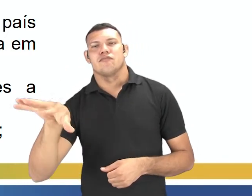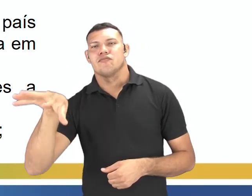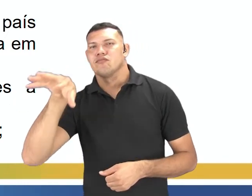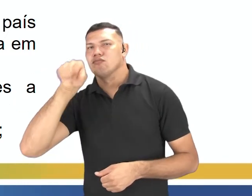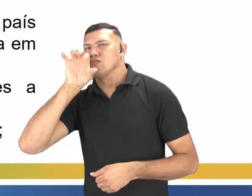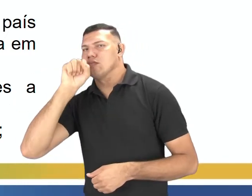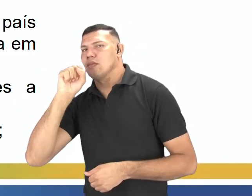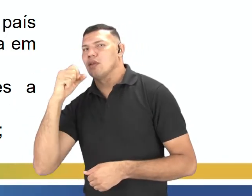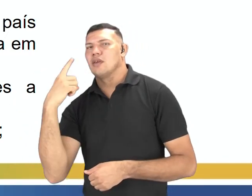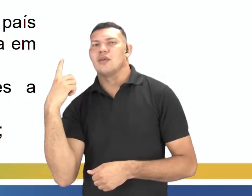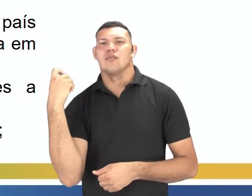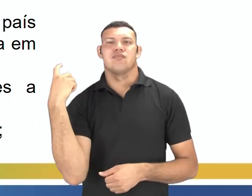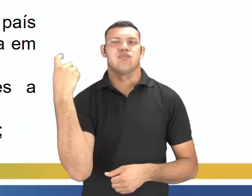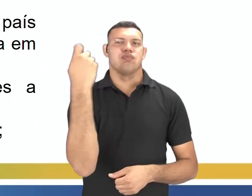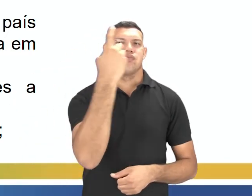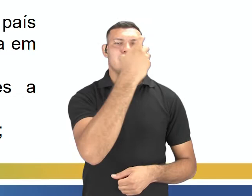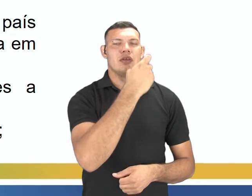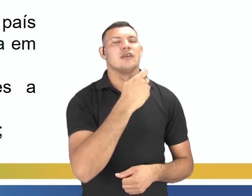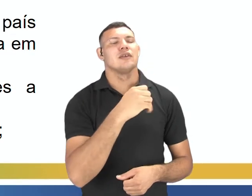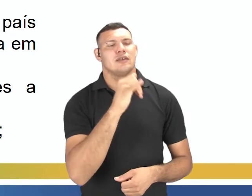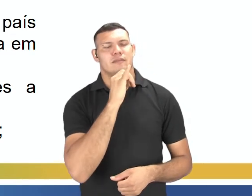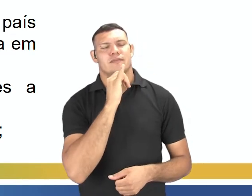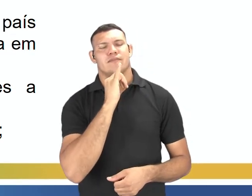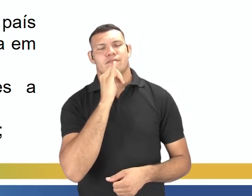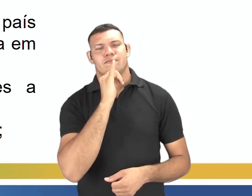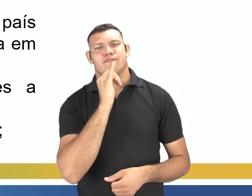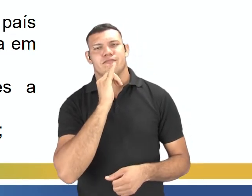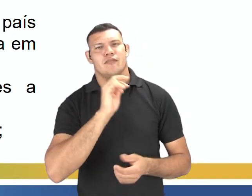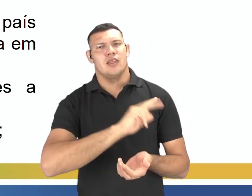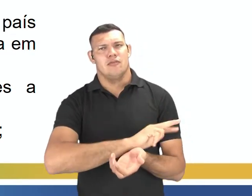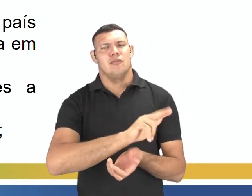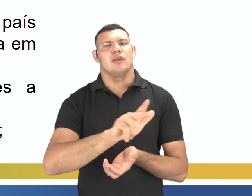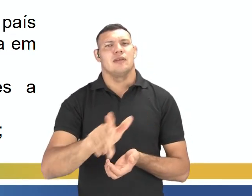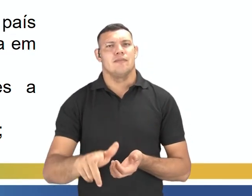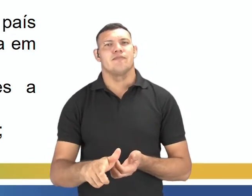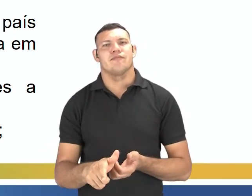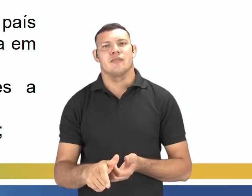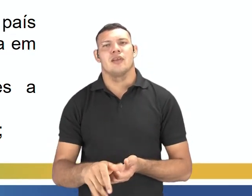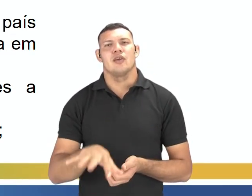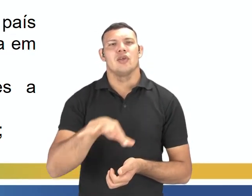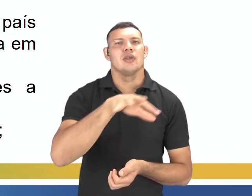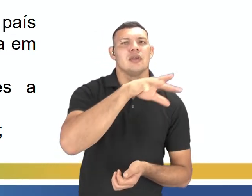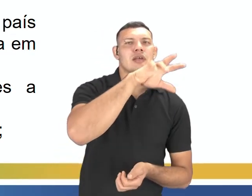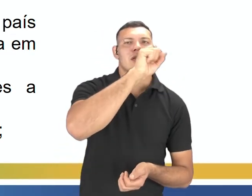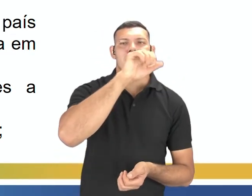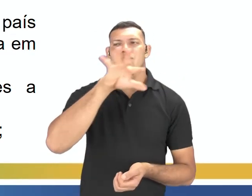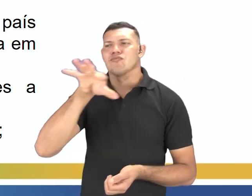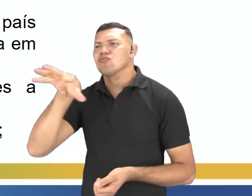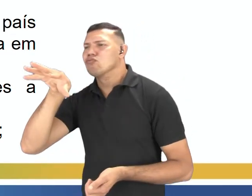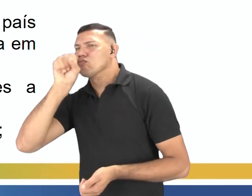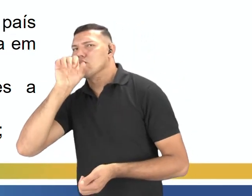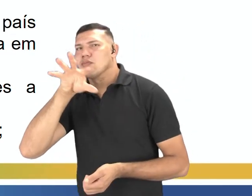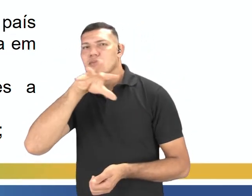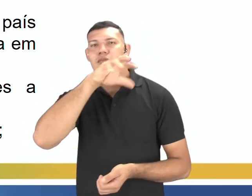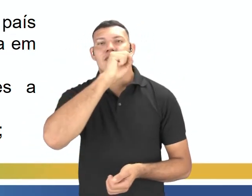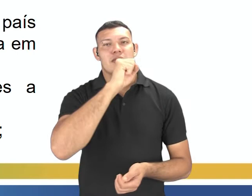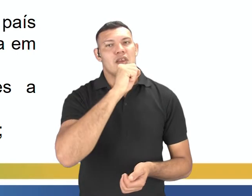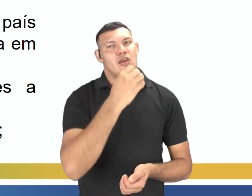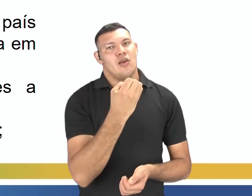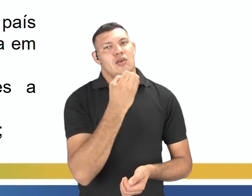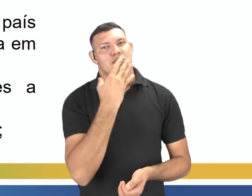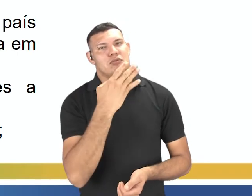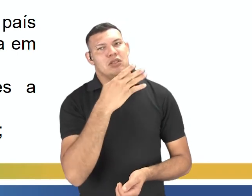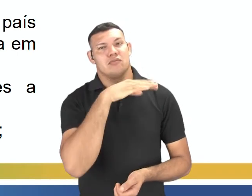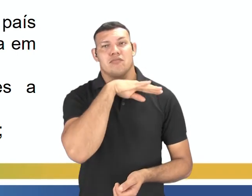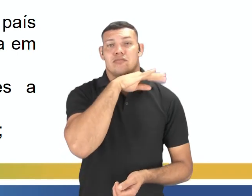usa para perfume, mas existem outros exemplos, tá? Tudo que tem odor tem uma fragrância, seja ela boa, seja